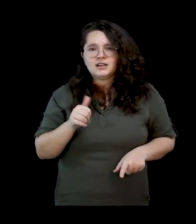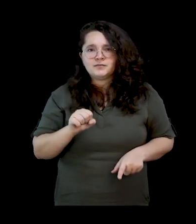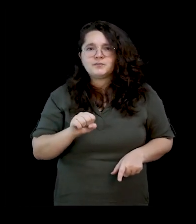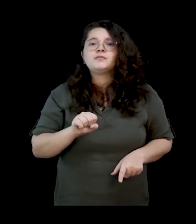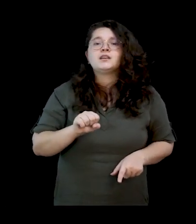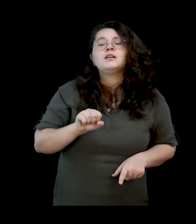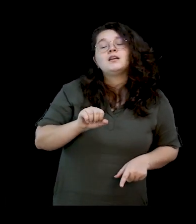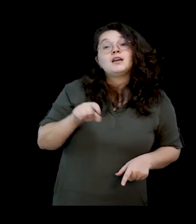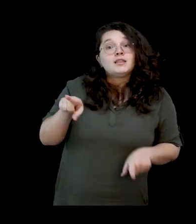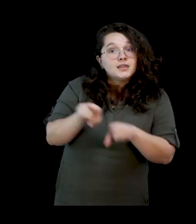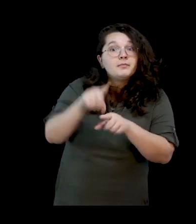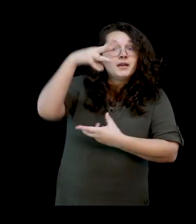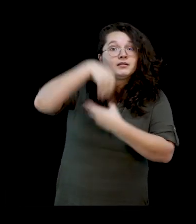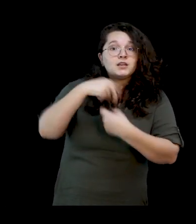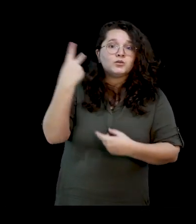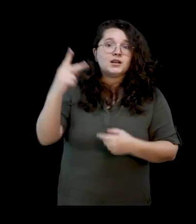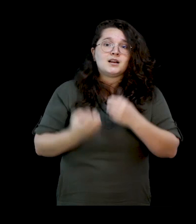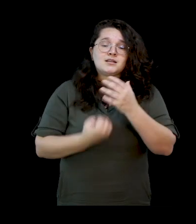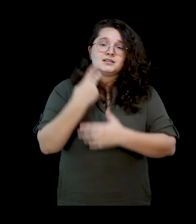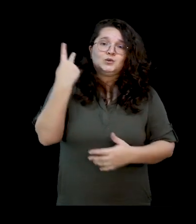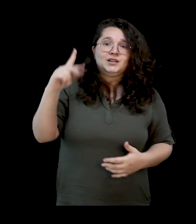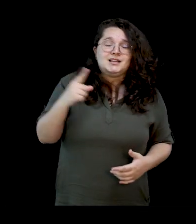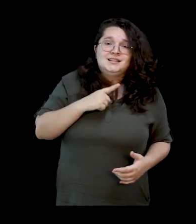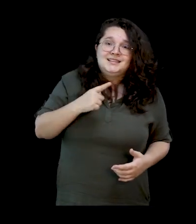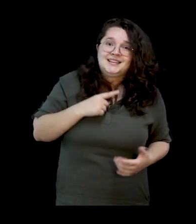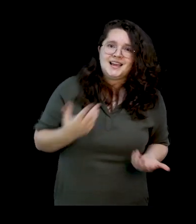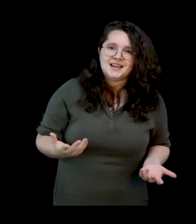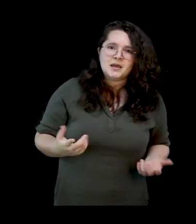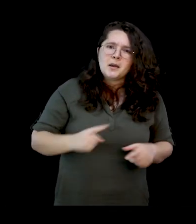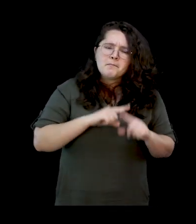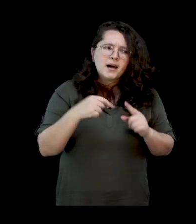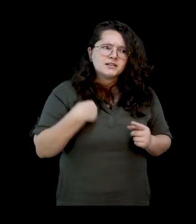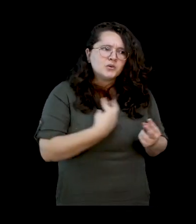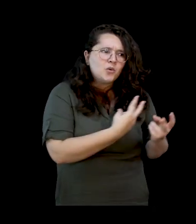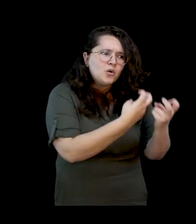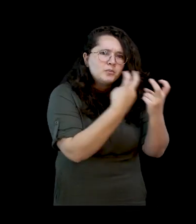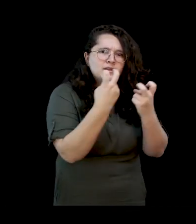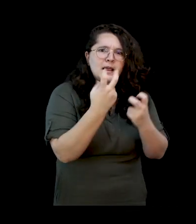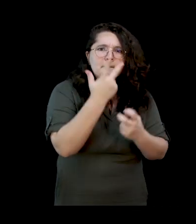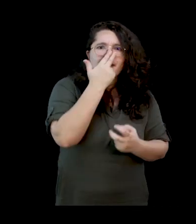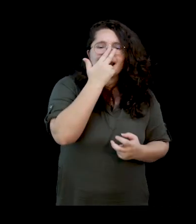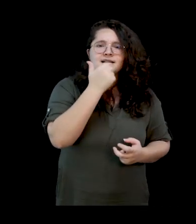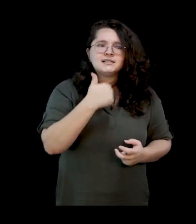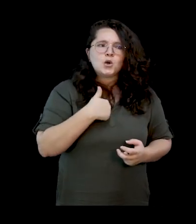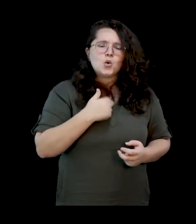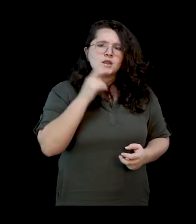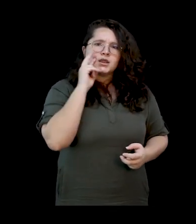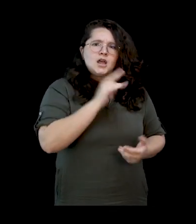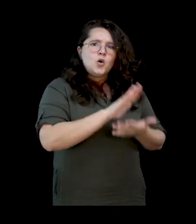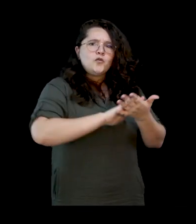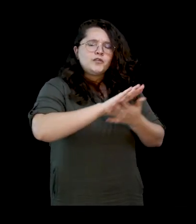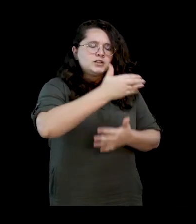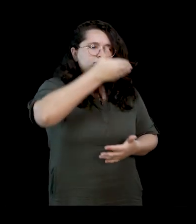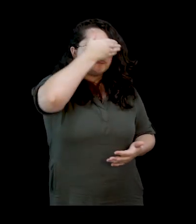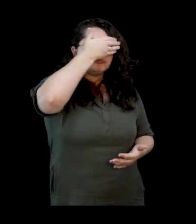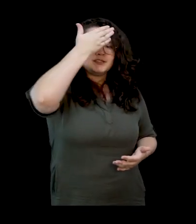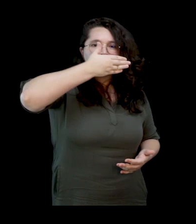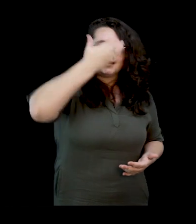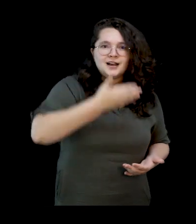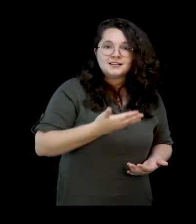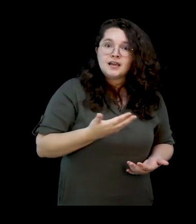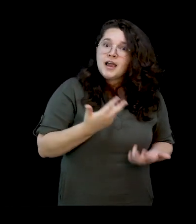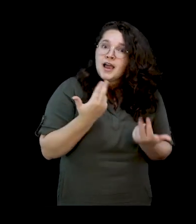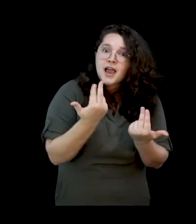Negar essas dimensões abissais é cair numa outra negatividade. Negar negatividade moral ou ética da cultura é cair